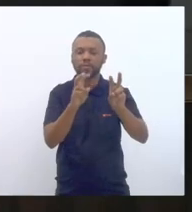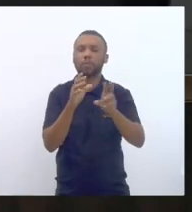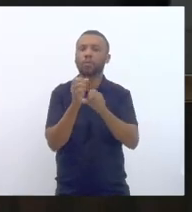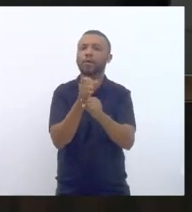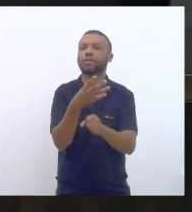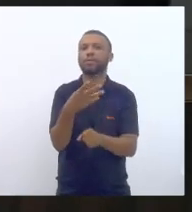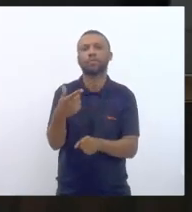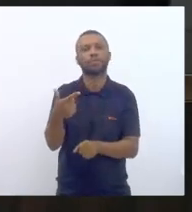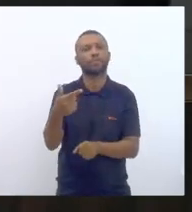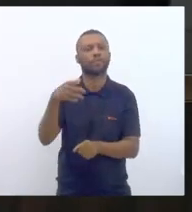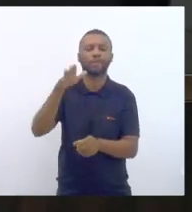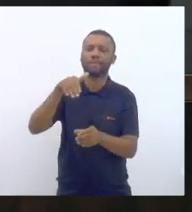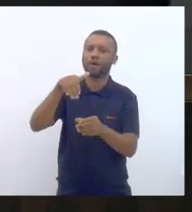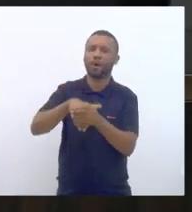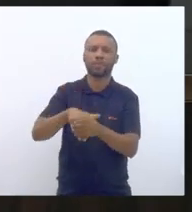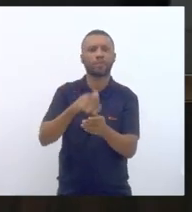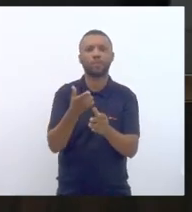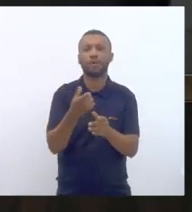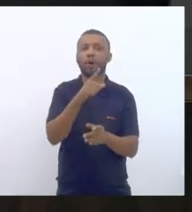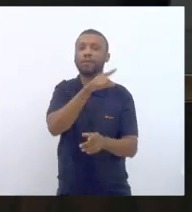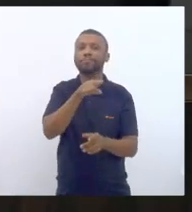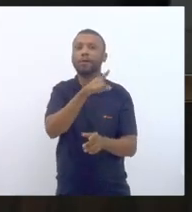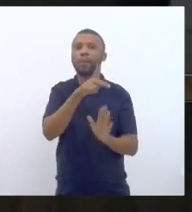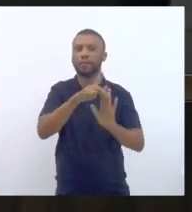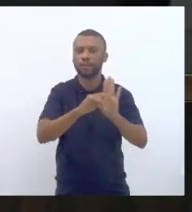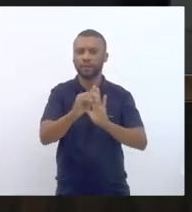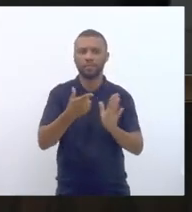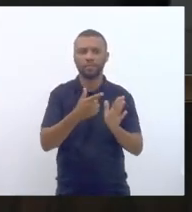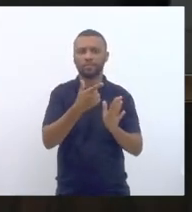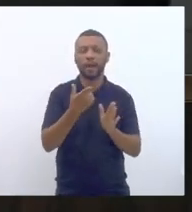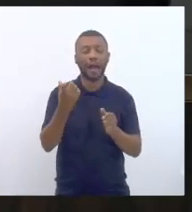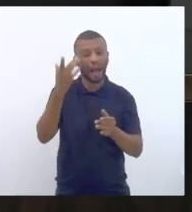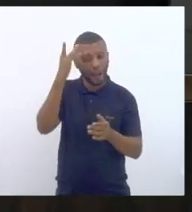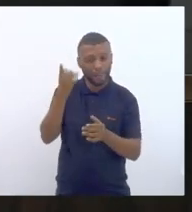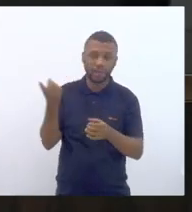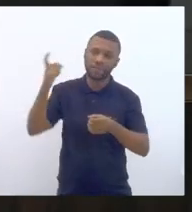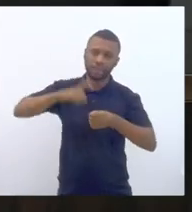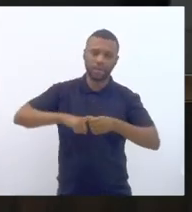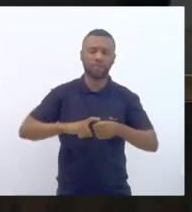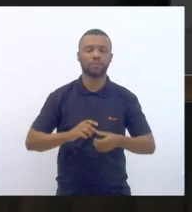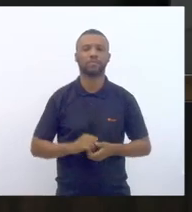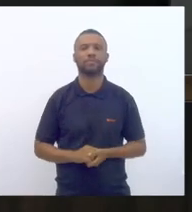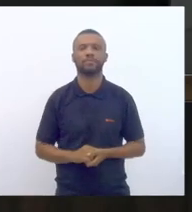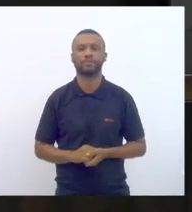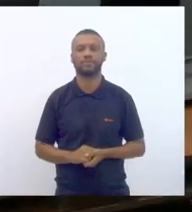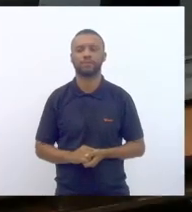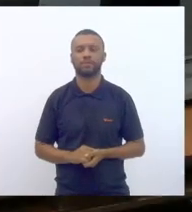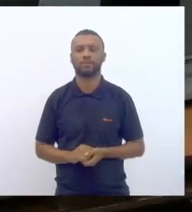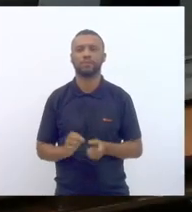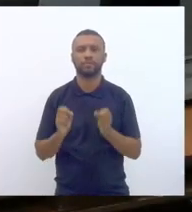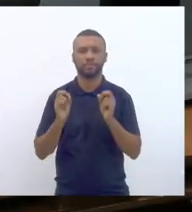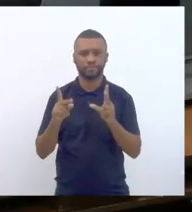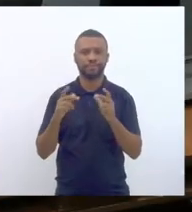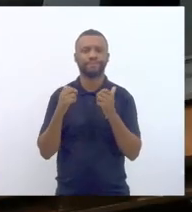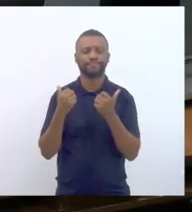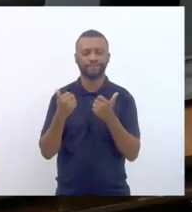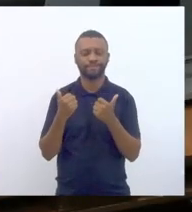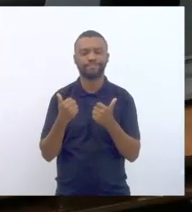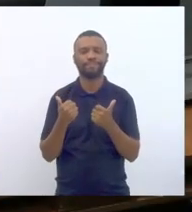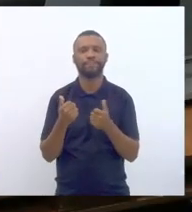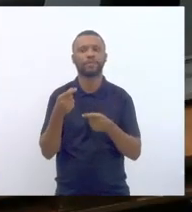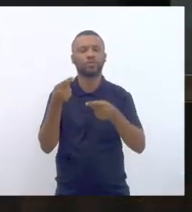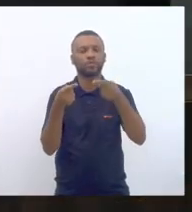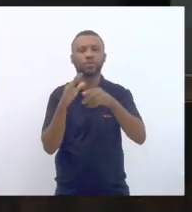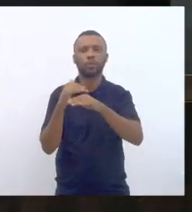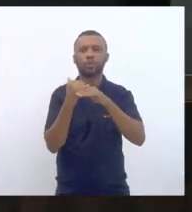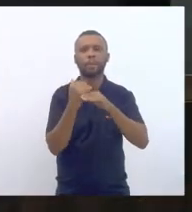votos, e eu vou retirar o projeto e retorno amanhã. Ok? Em discussão